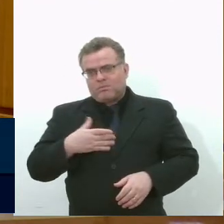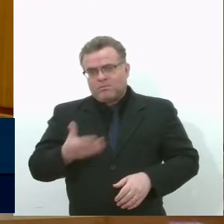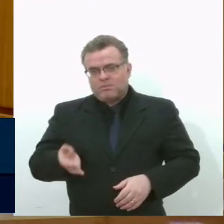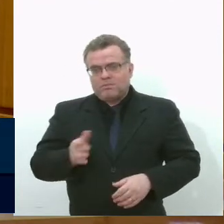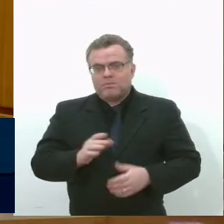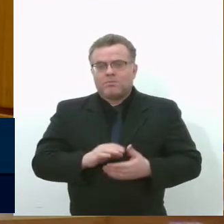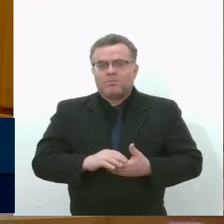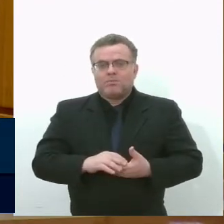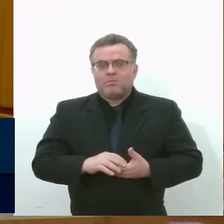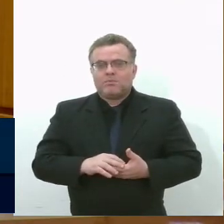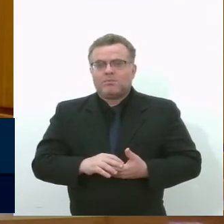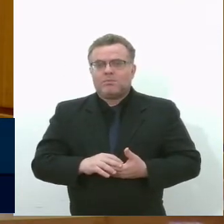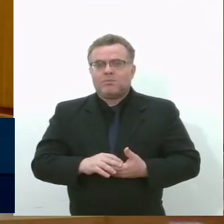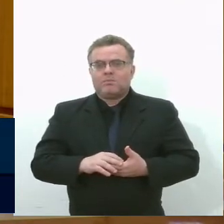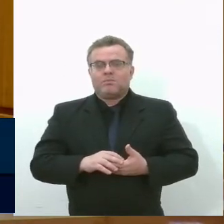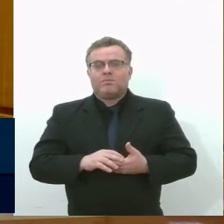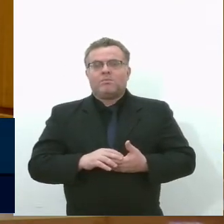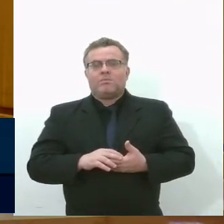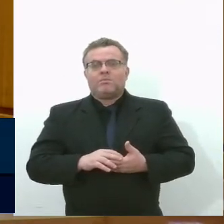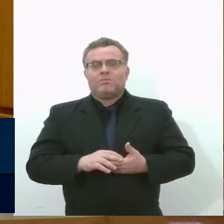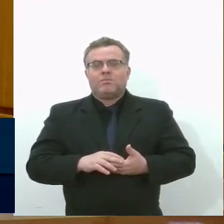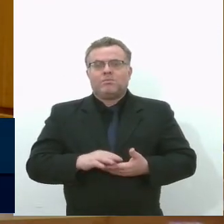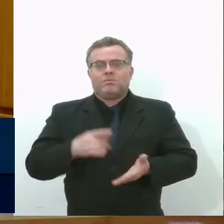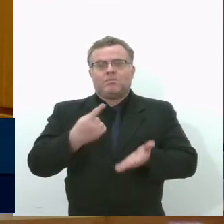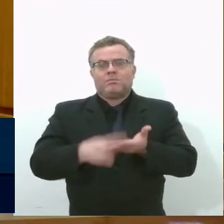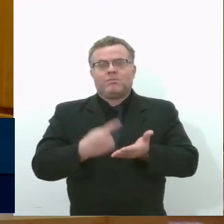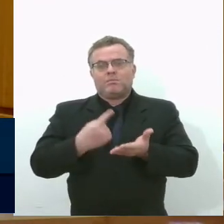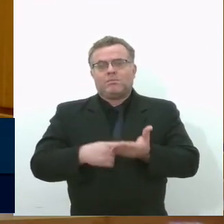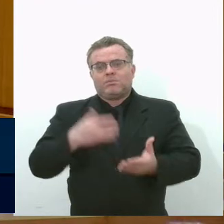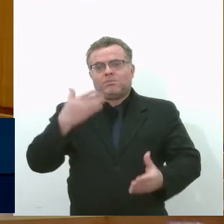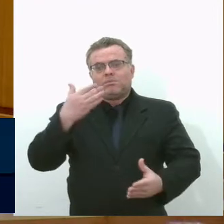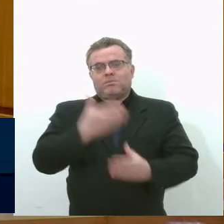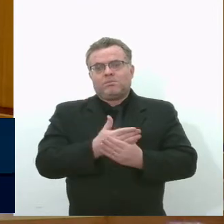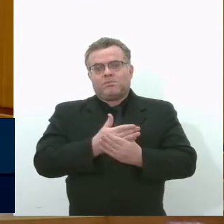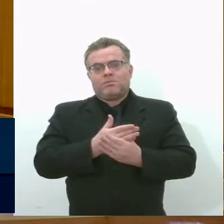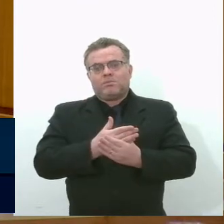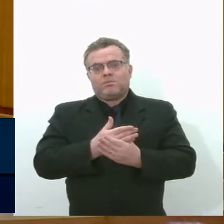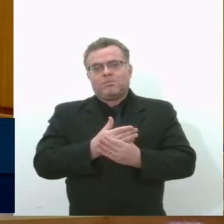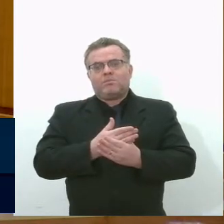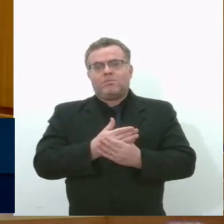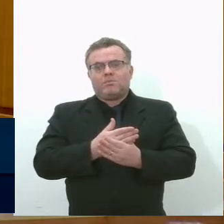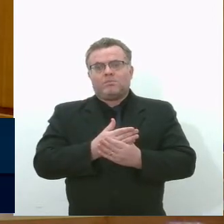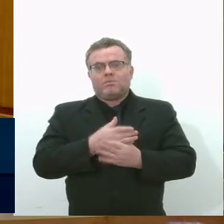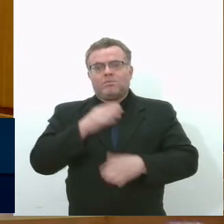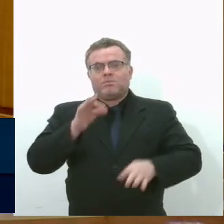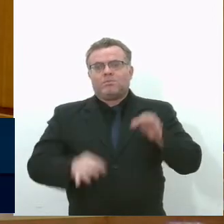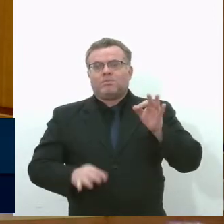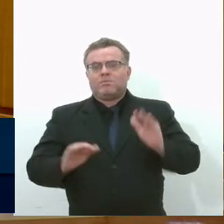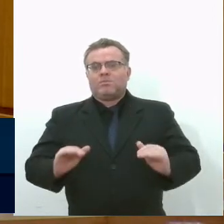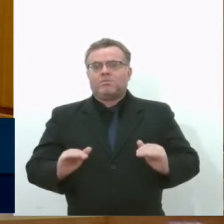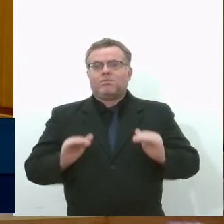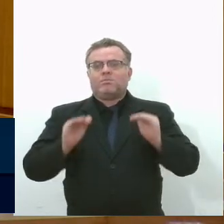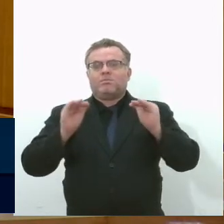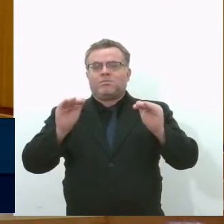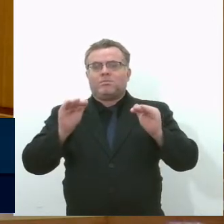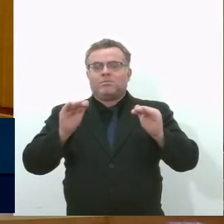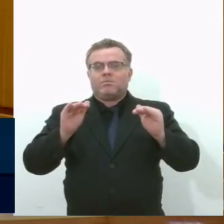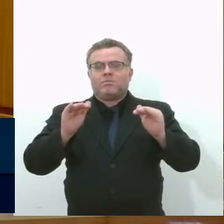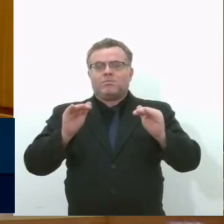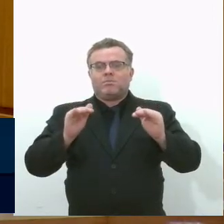ele ajuizou uma ação junto ao Supremo Tribunal Federal, querendo